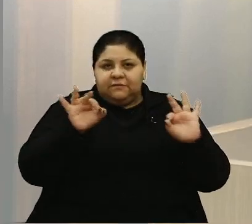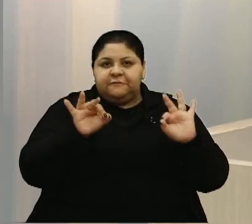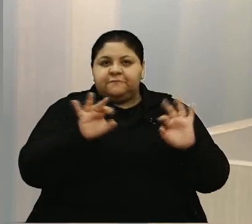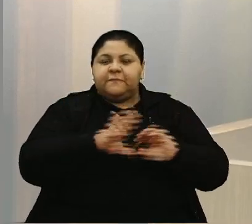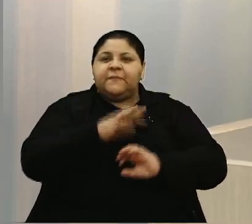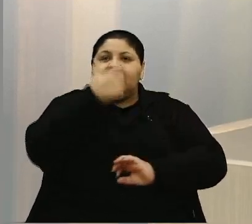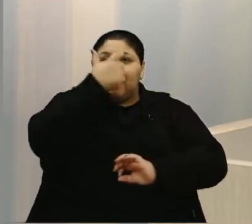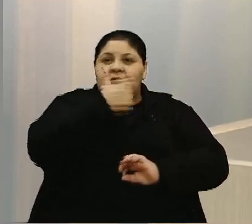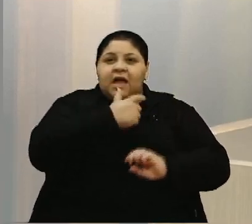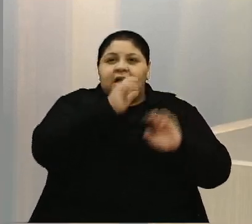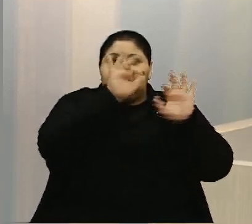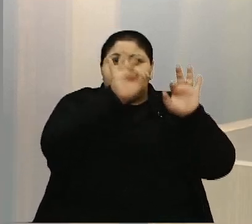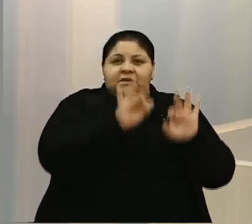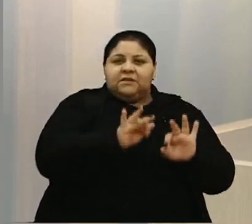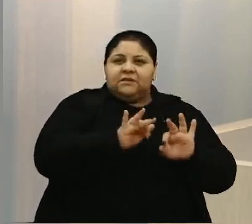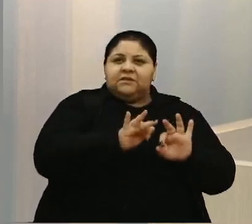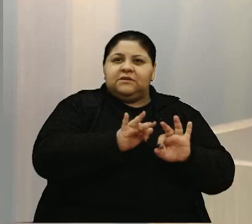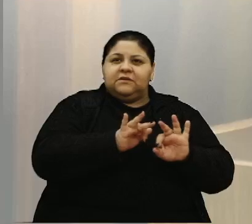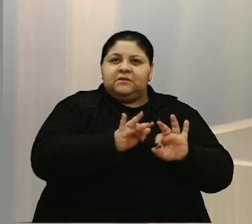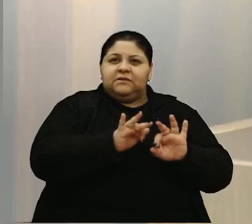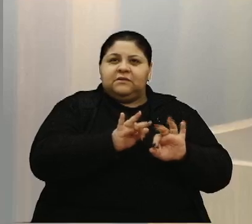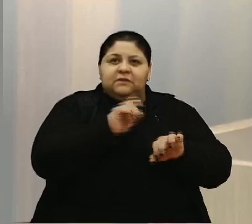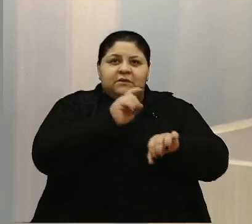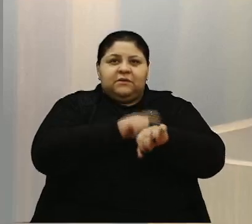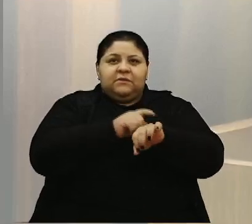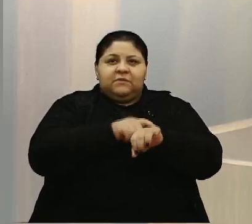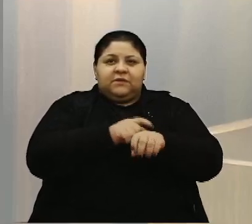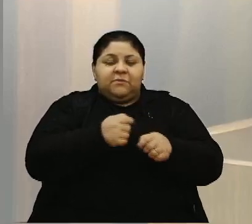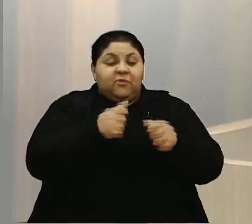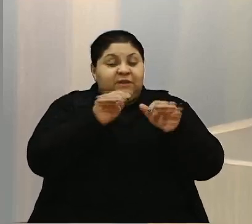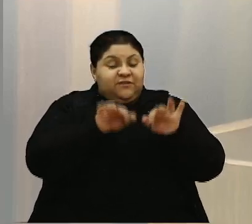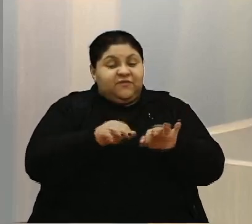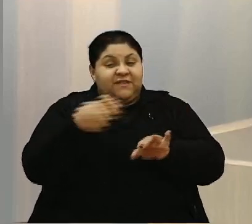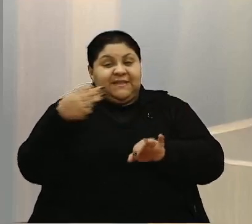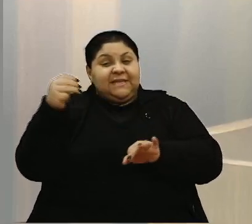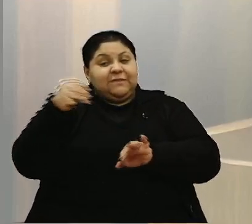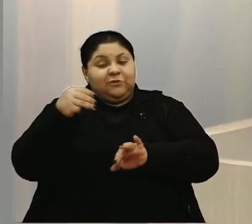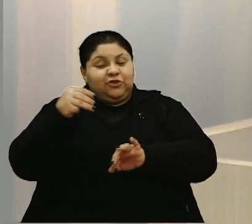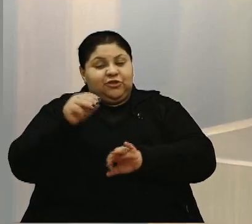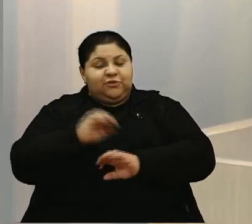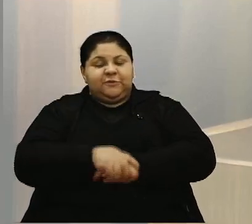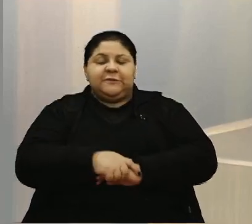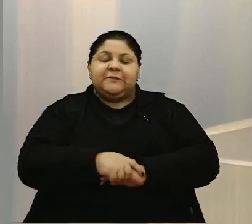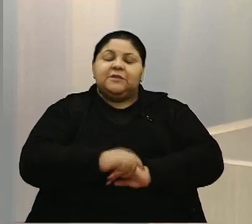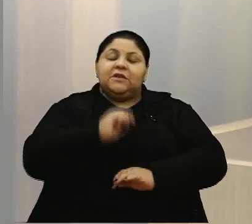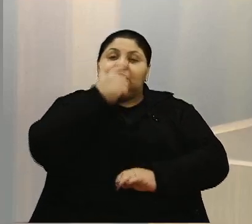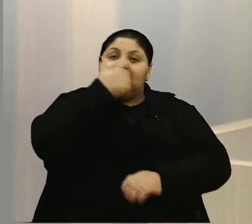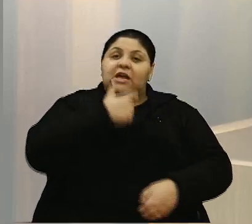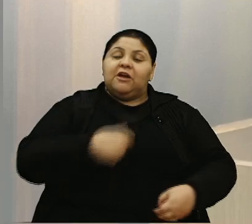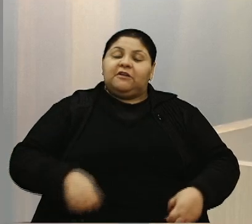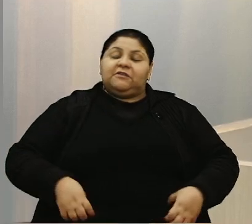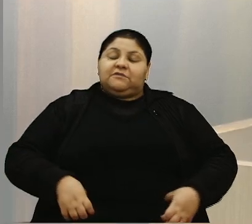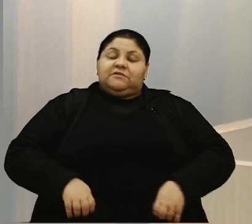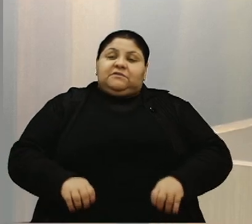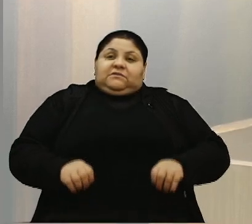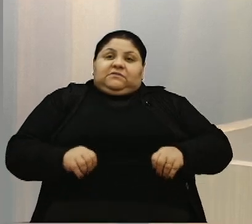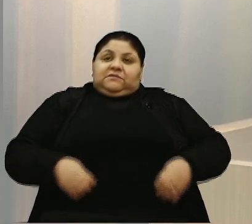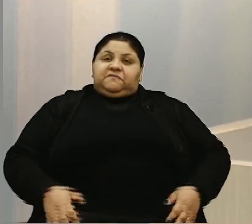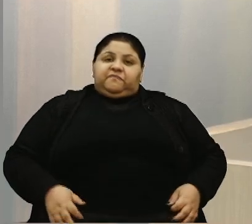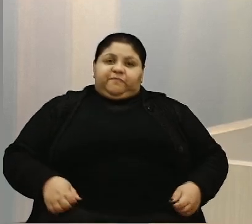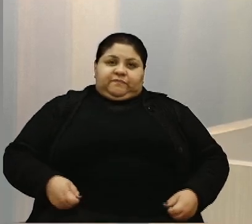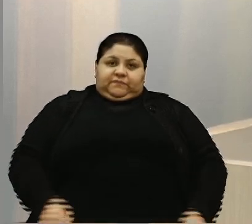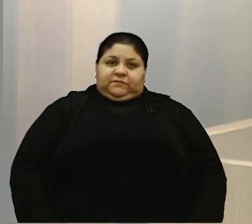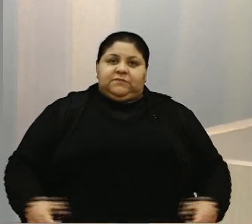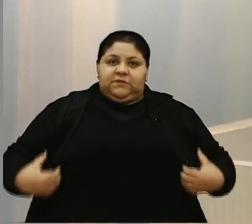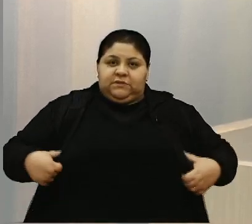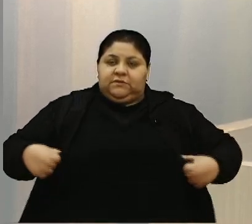que para finalizar, porque o tempo deve estar acabando, ainda tem 3 minutinhos, né? Eu acho que uma outra